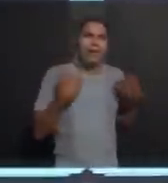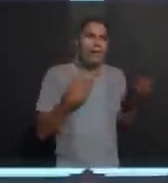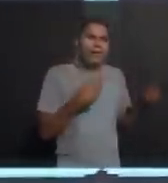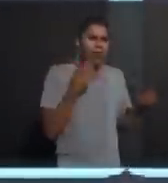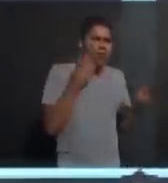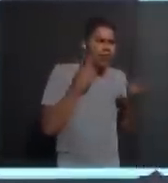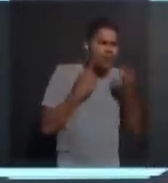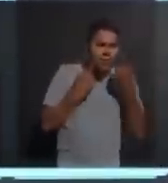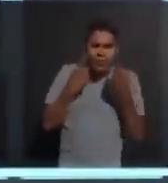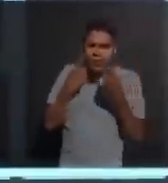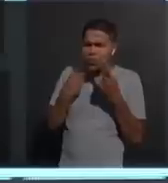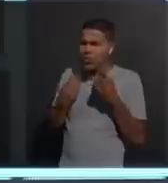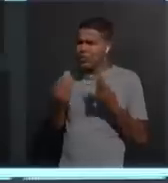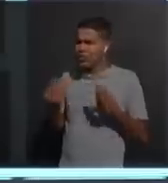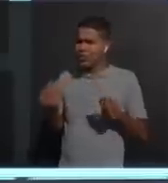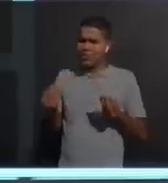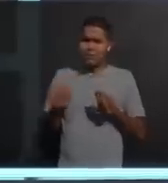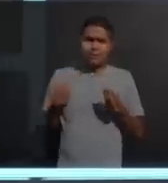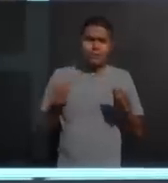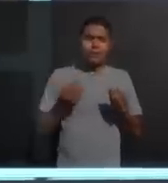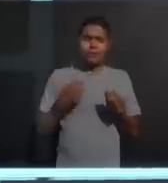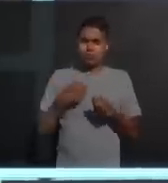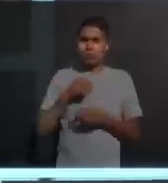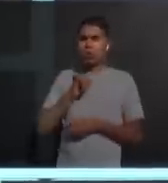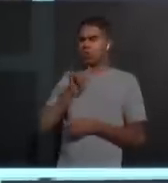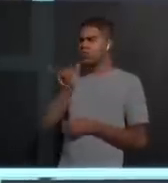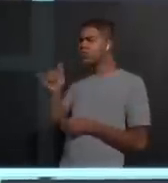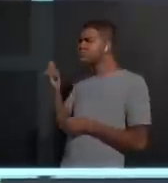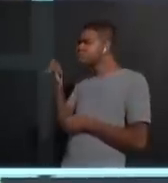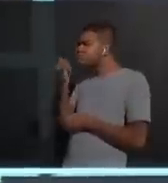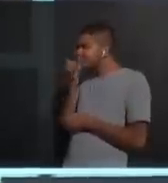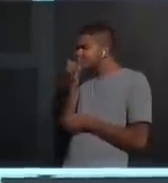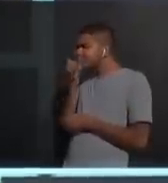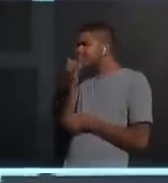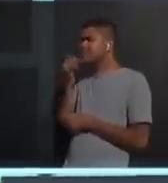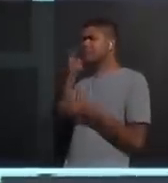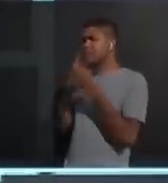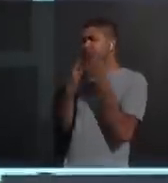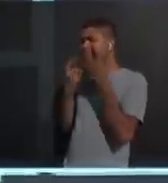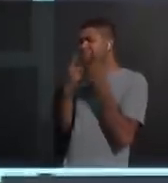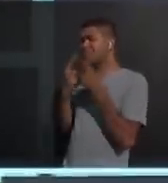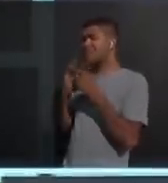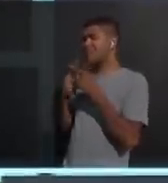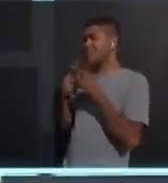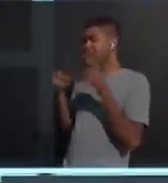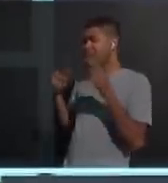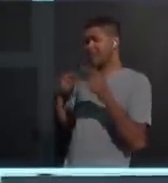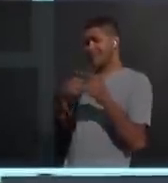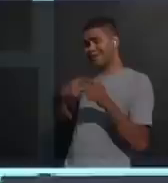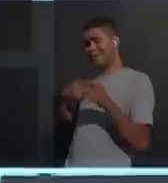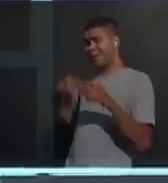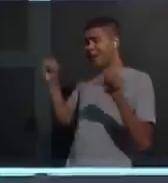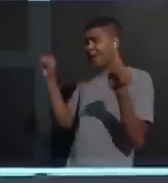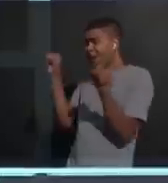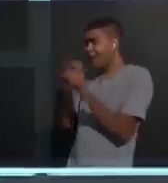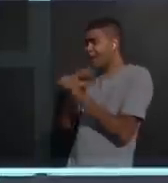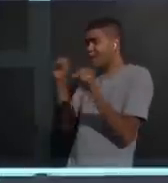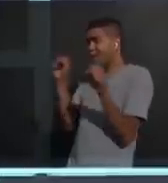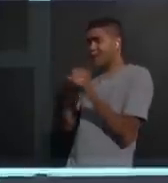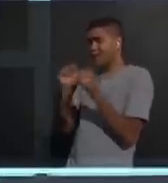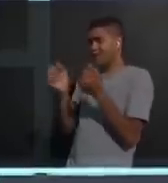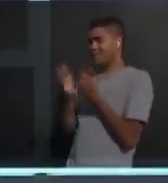está explorando o roriz e eu disse pra ela me perdoa as lágrimas é mas é porque eu sou apaixonada com